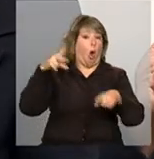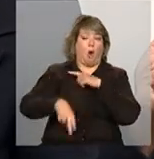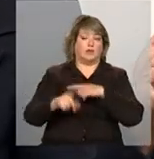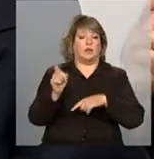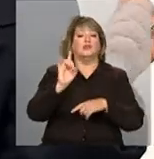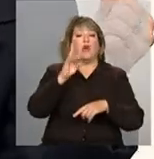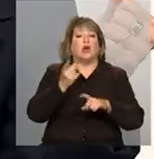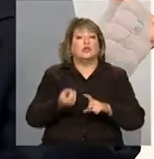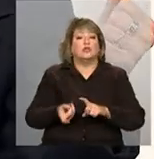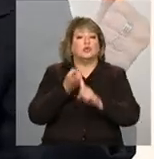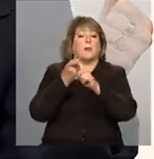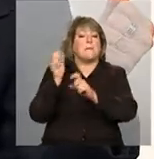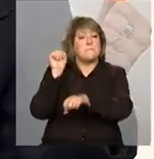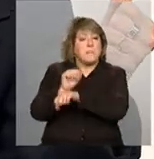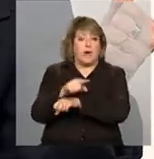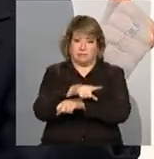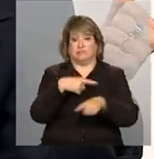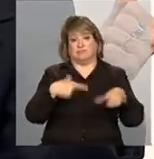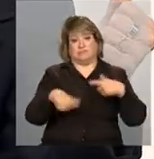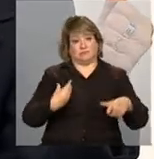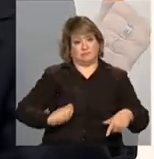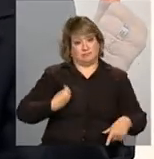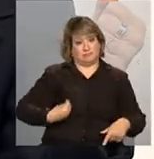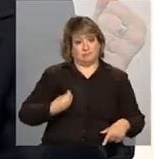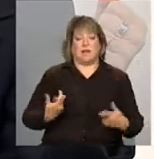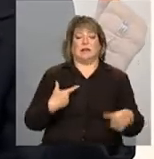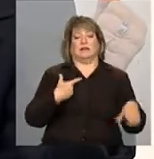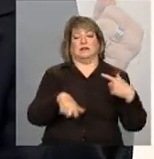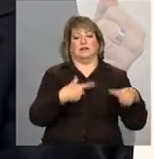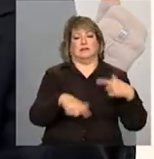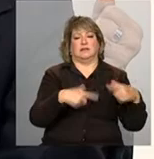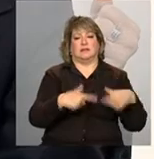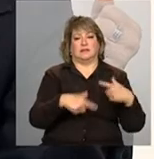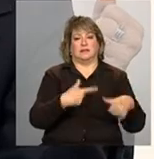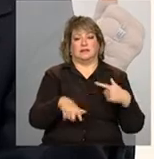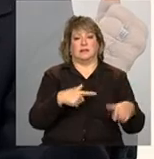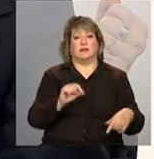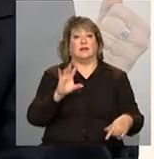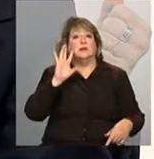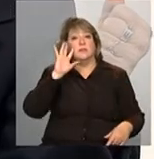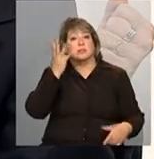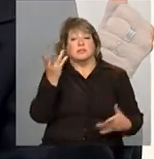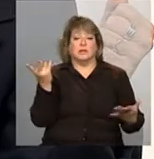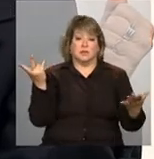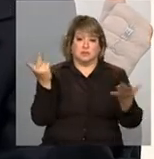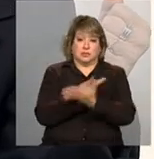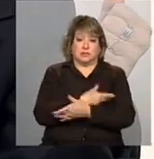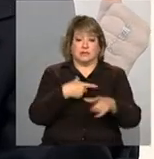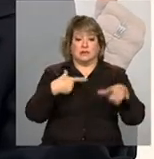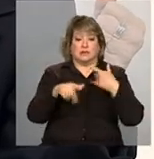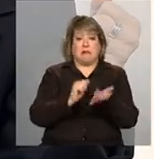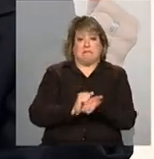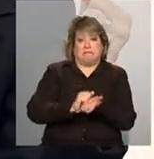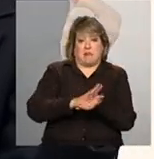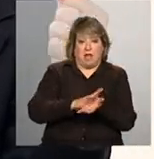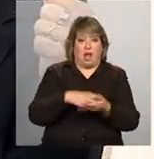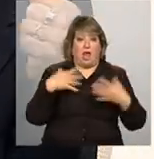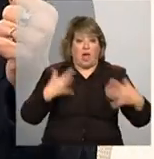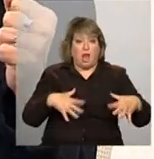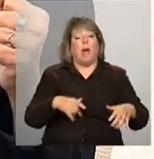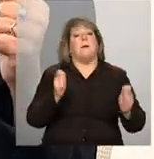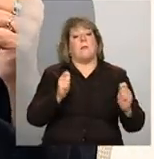suspenso, né, até que essa pessoa, se por acaso perder o trabalho, ela